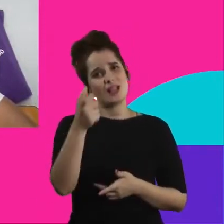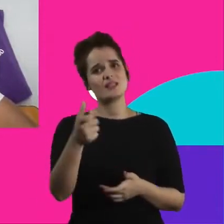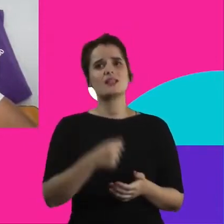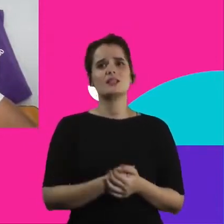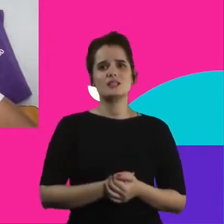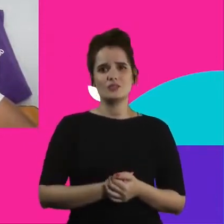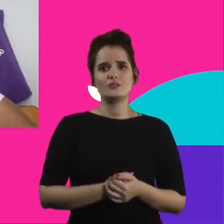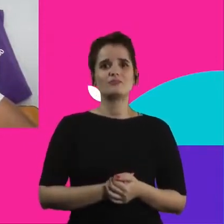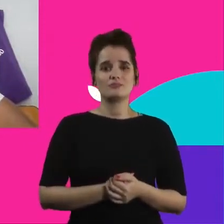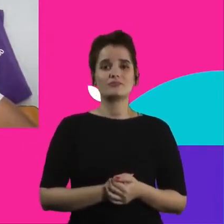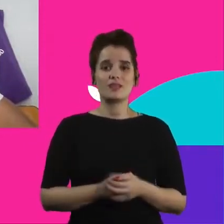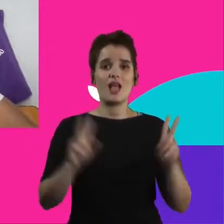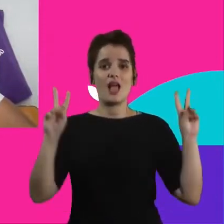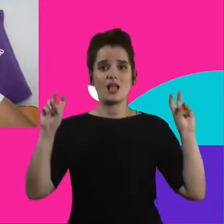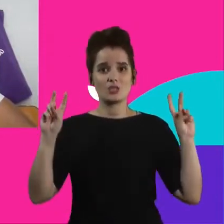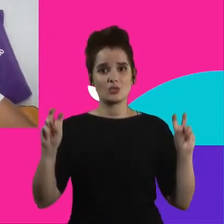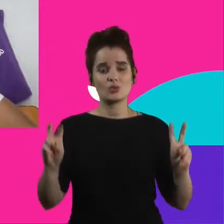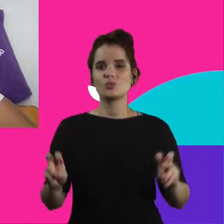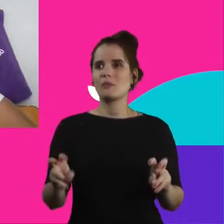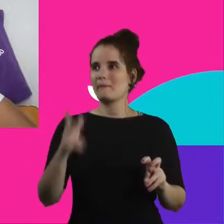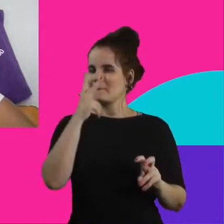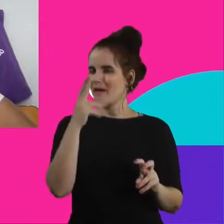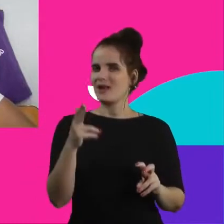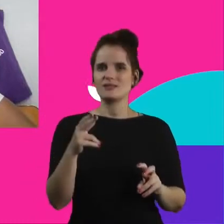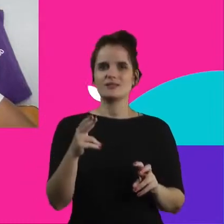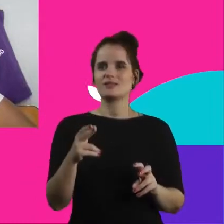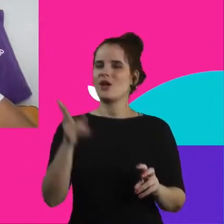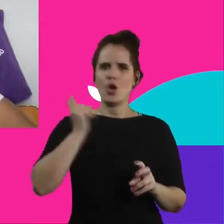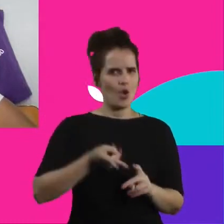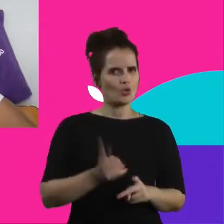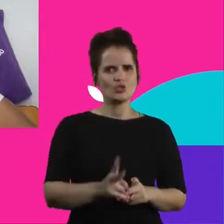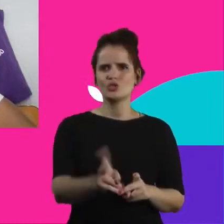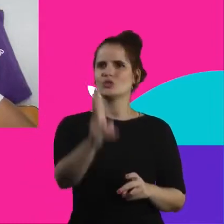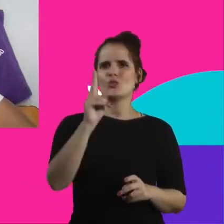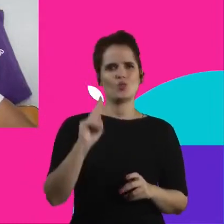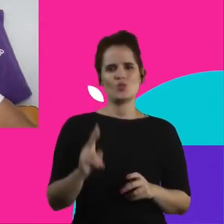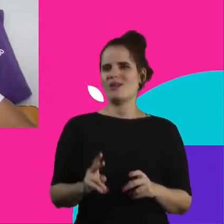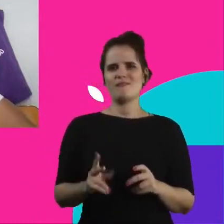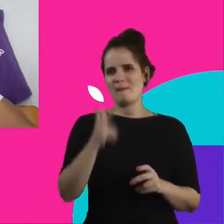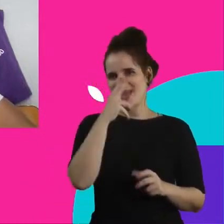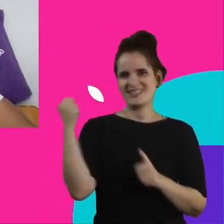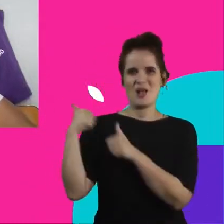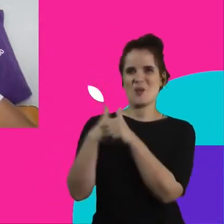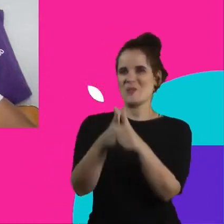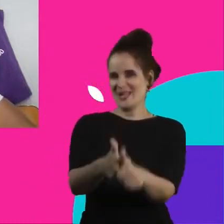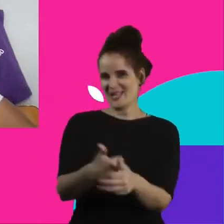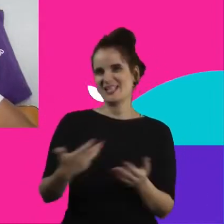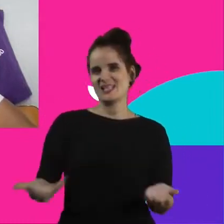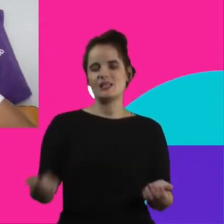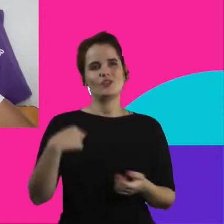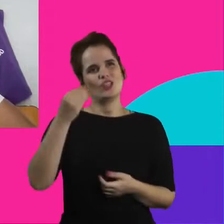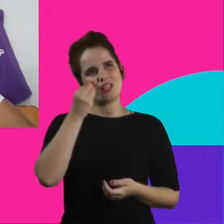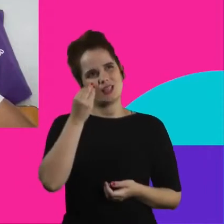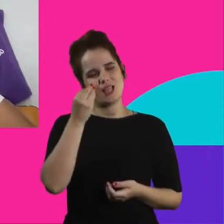são assuntos que não morrem, né? Parece que está na moda agora, mas não, sempre acompanhou a gente. E aí, deixa eu ver se eu